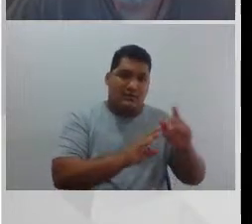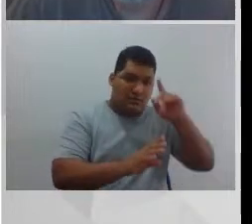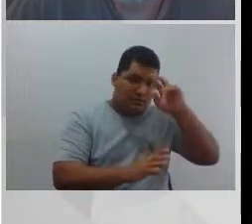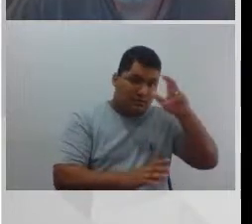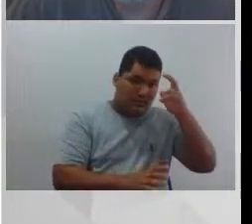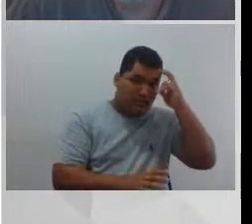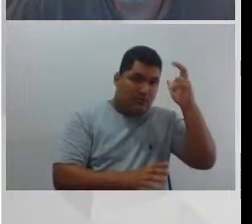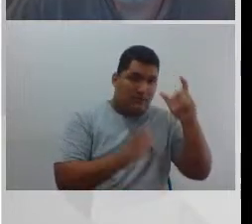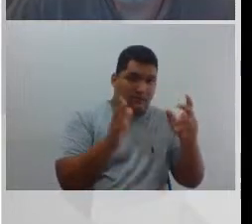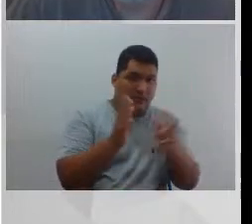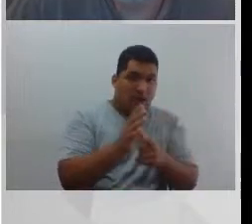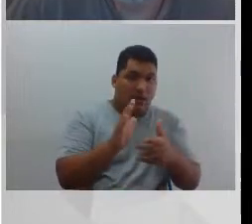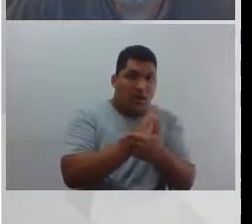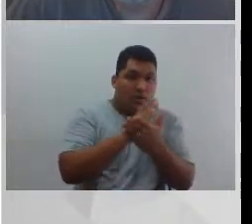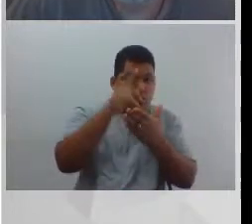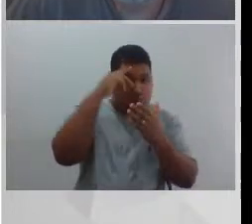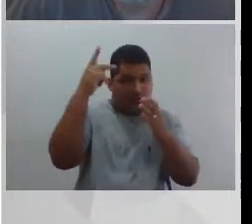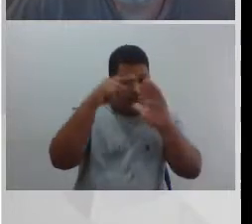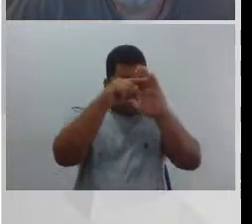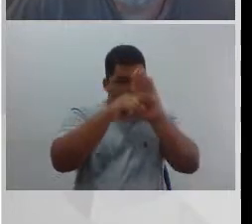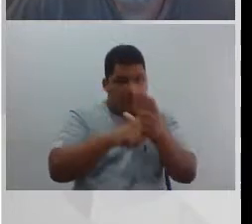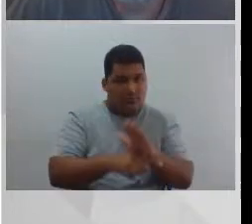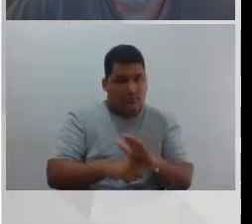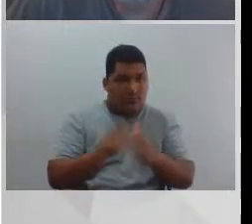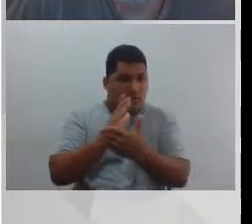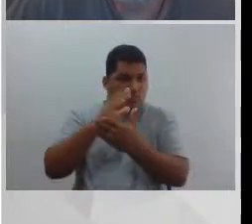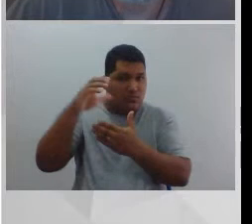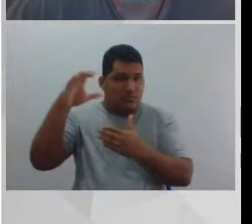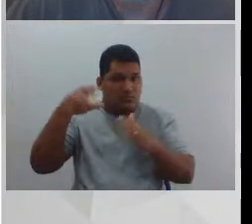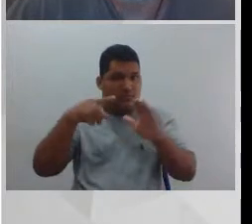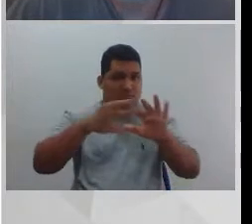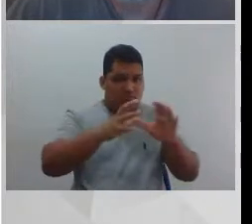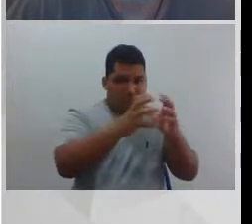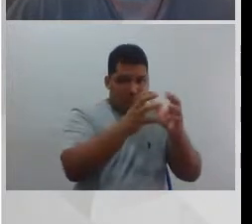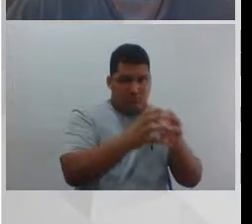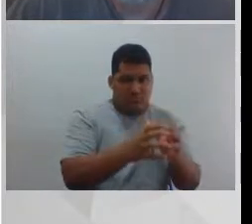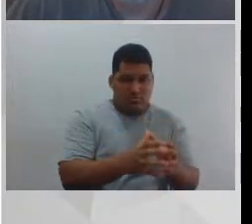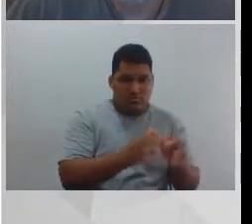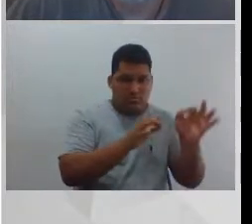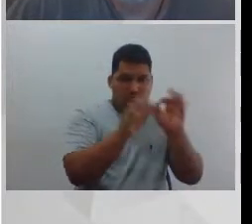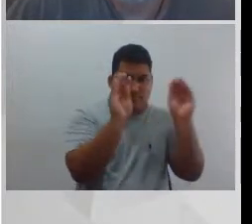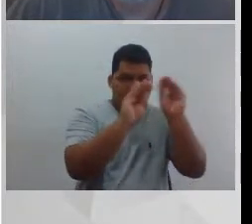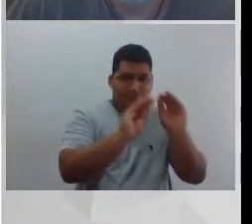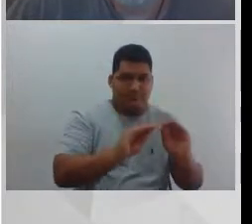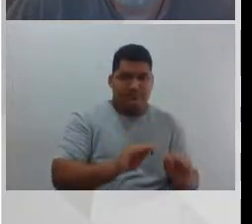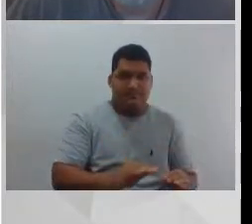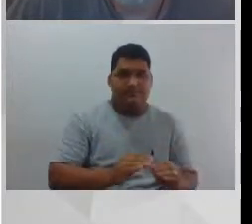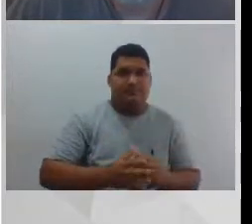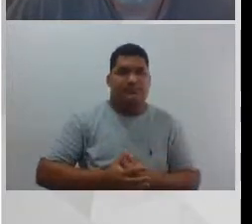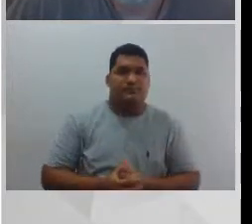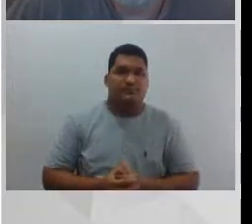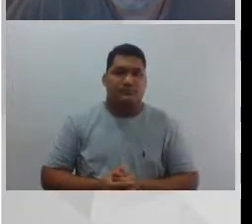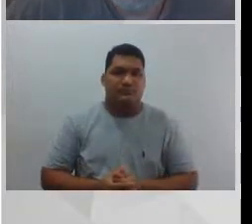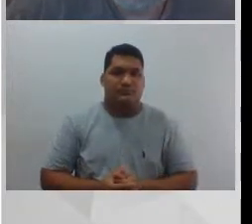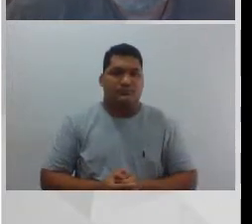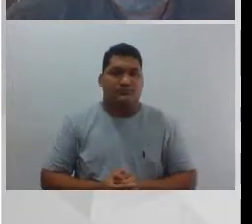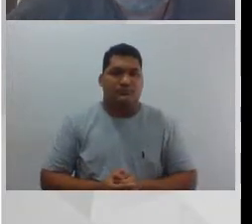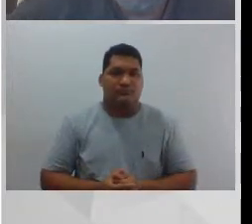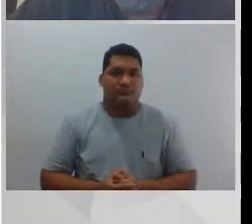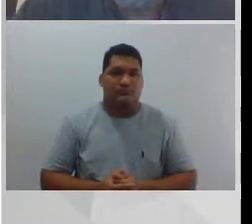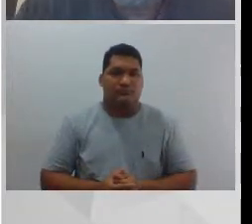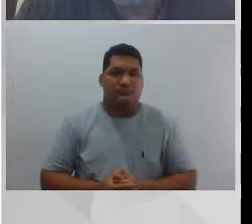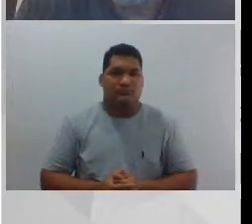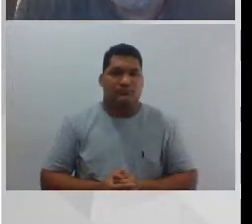alguns pesquisadores, alguns cientistas agruparam no que se chama aprendizado de máquina, né. Antes elas estavam